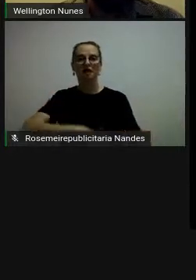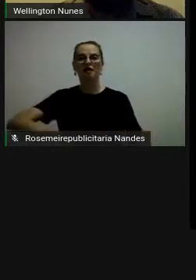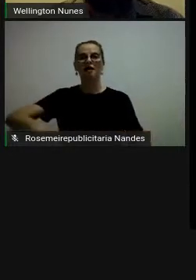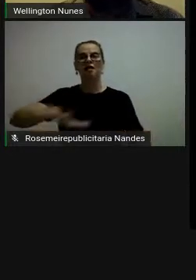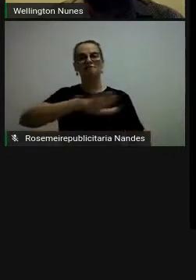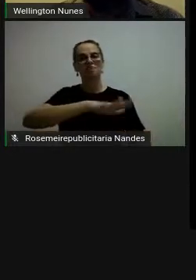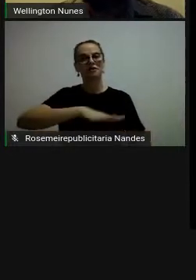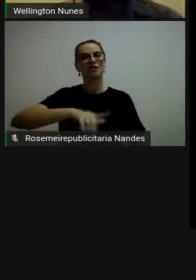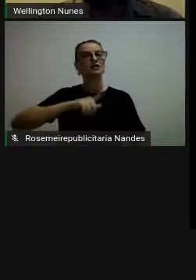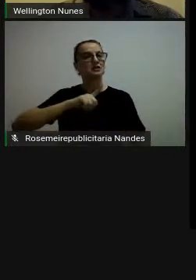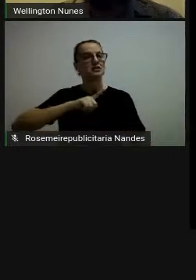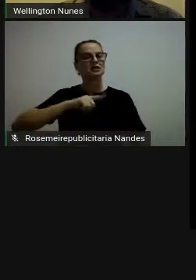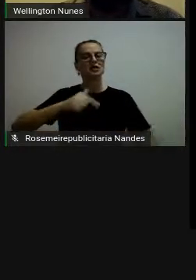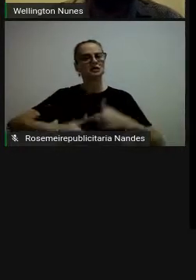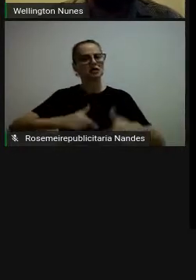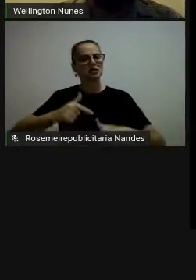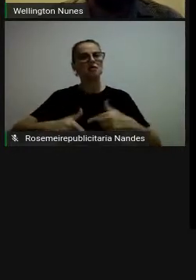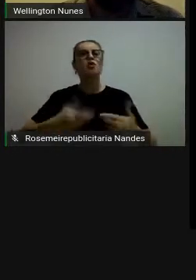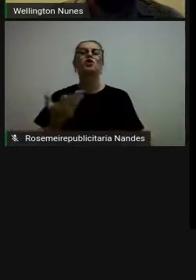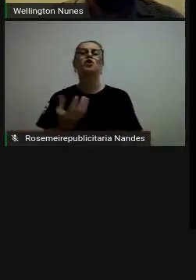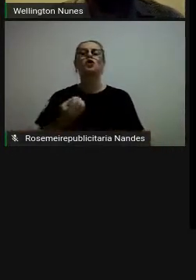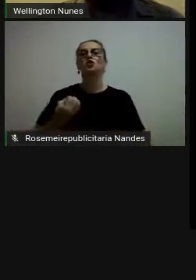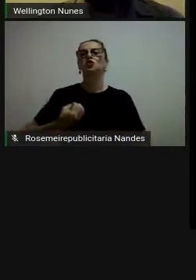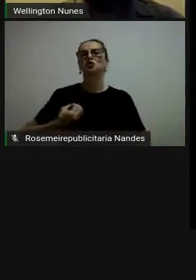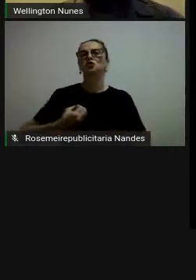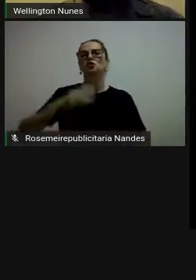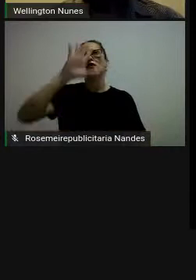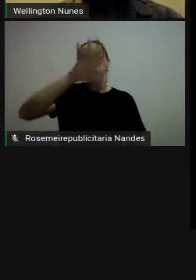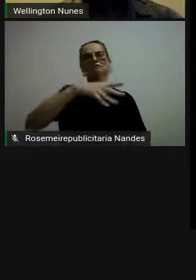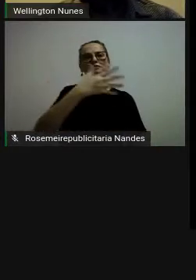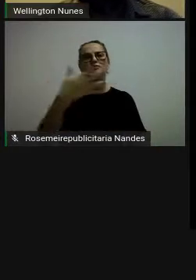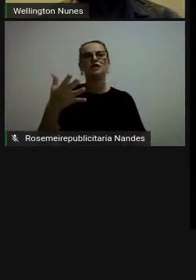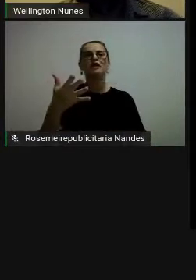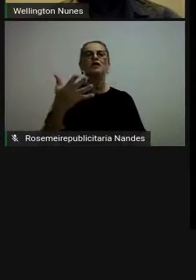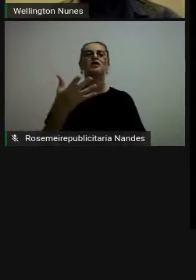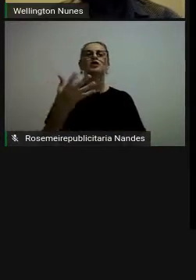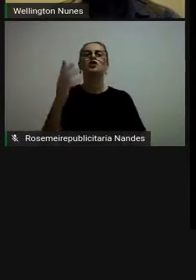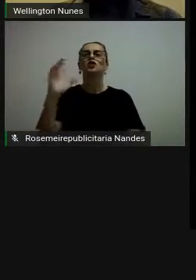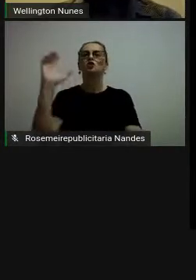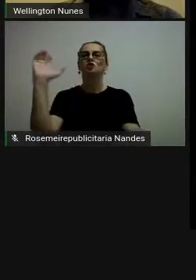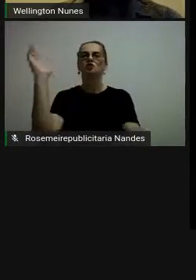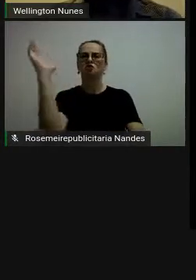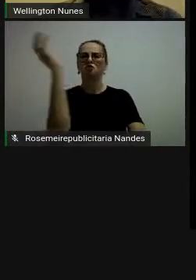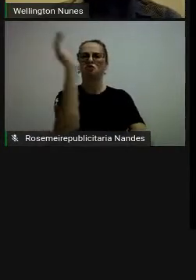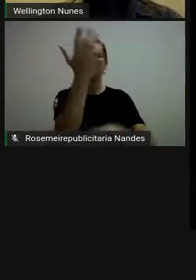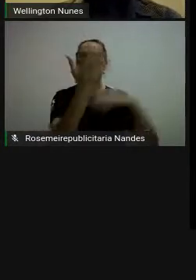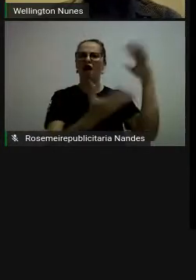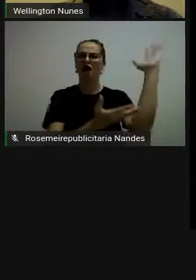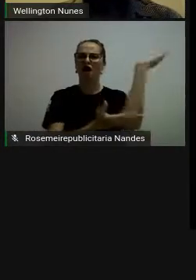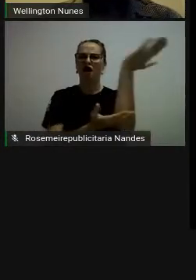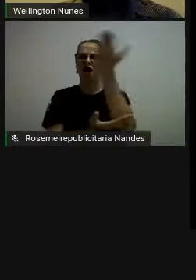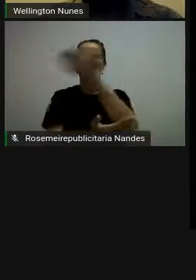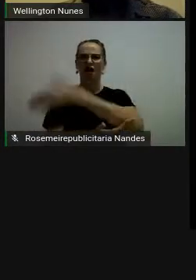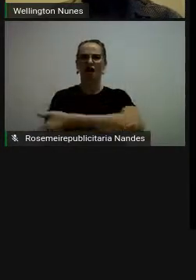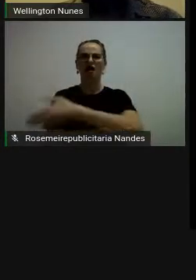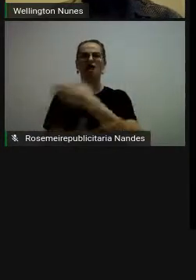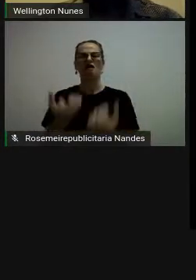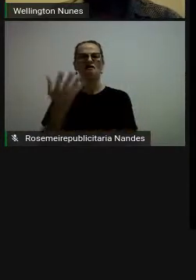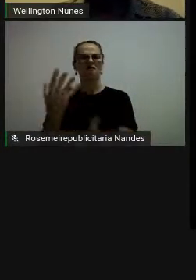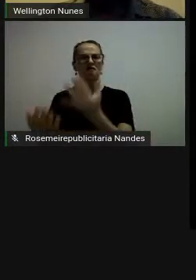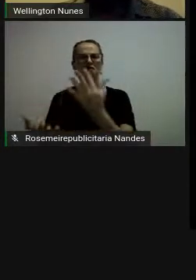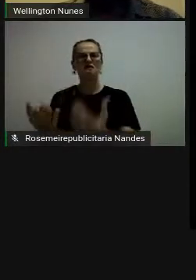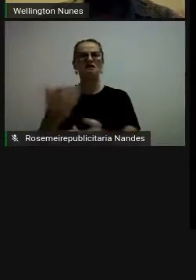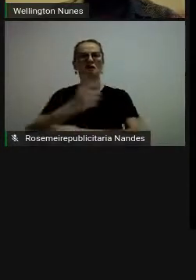dados de queimada, desmatamento, enfim. Nesse caso específico da tela, nós temos os biomas, né?